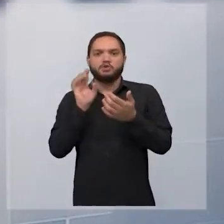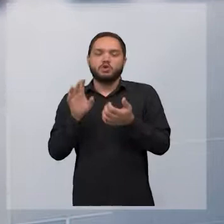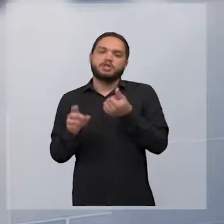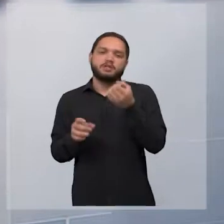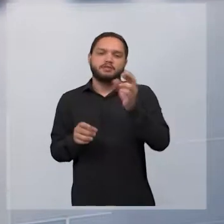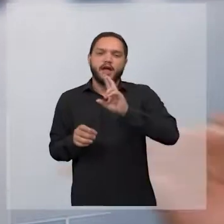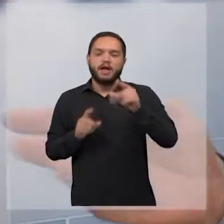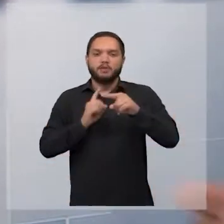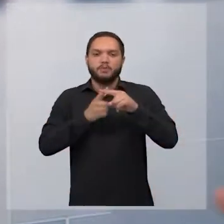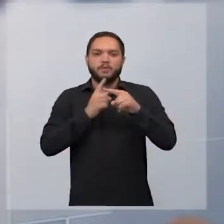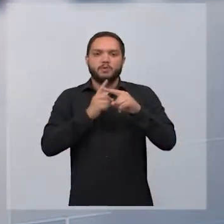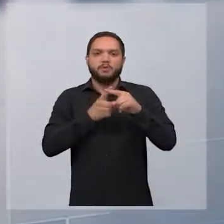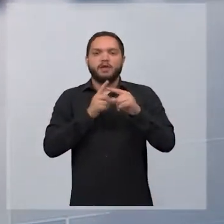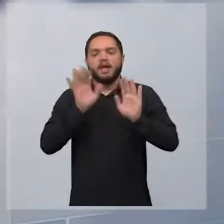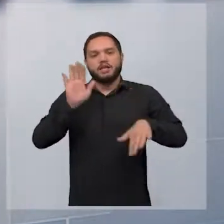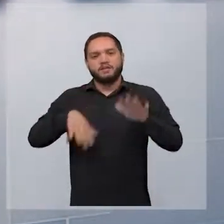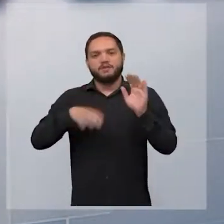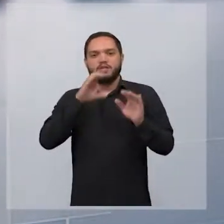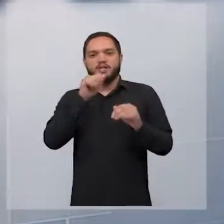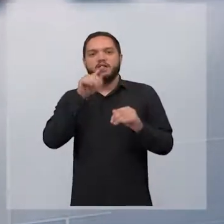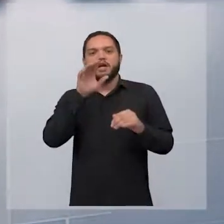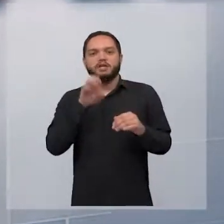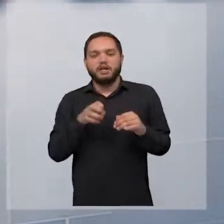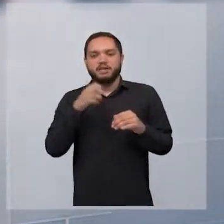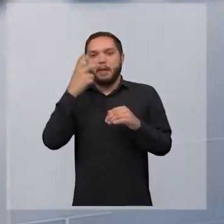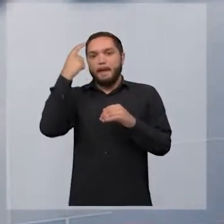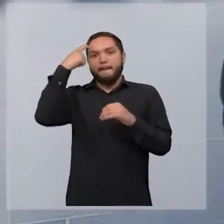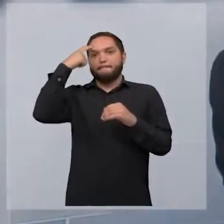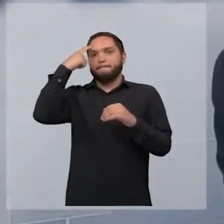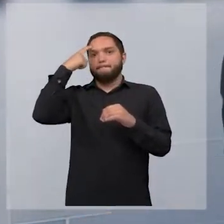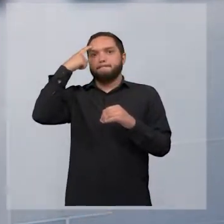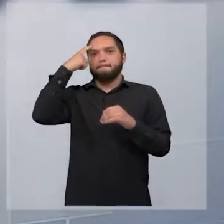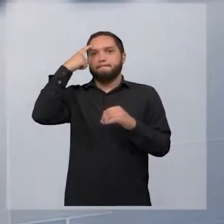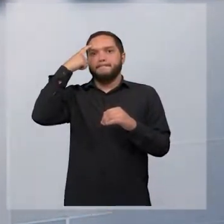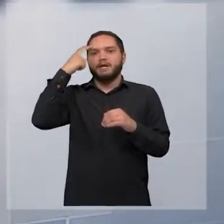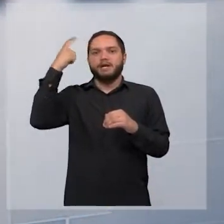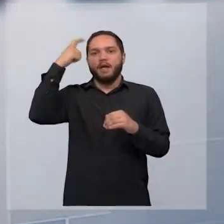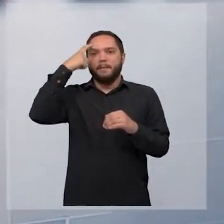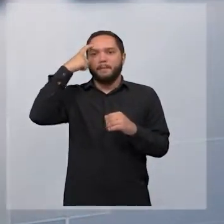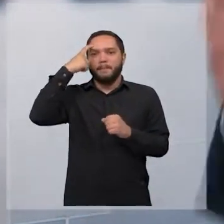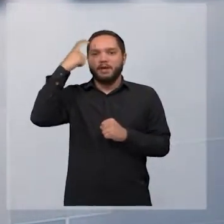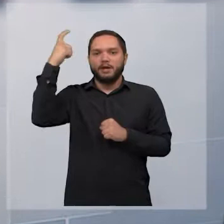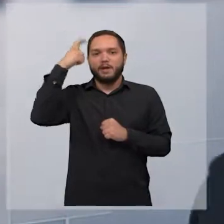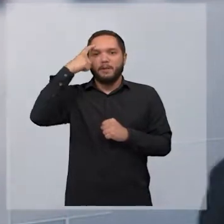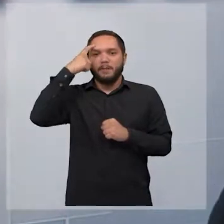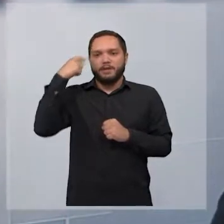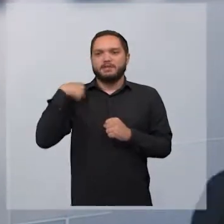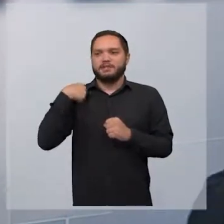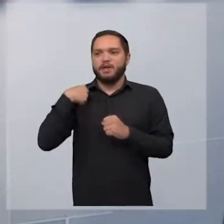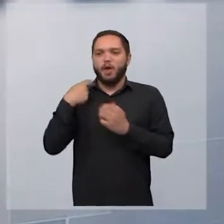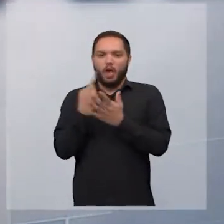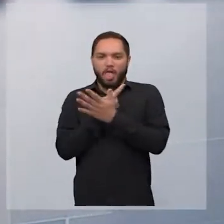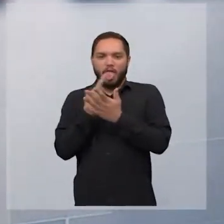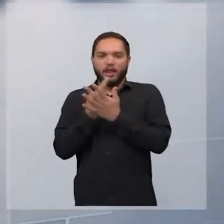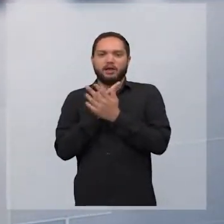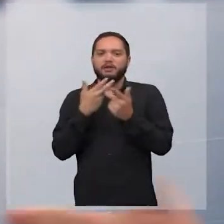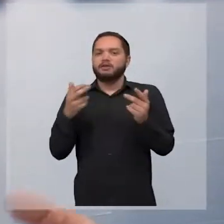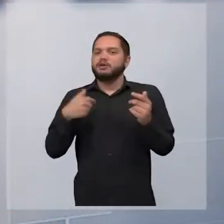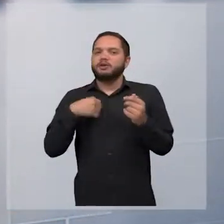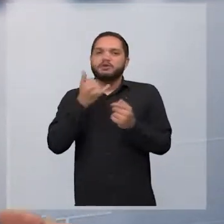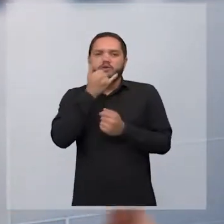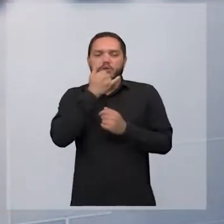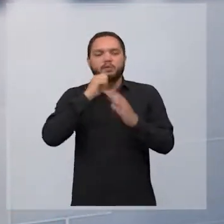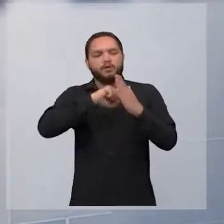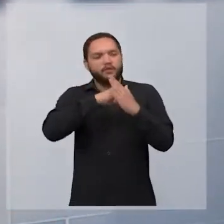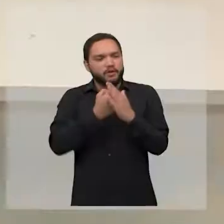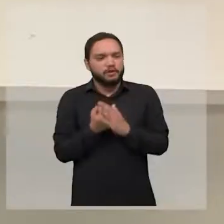bate lá achando que Para saber qual é o gato. Qual é o gato não, que está, né? mas aí fica comprovado, então, está fechada, geral e tal. Então, na prática,